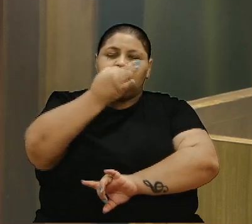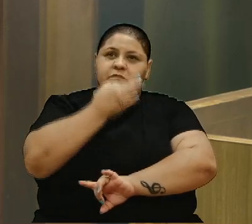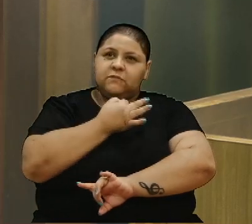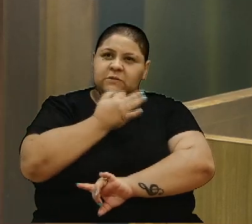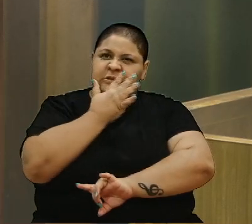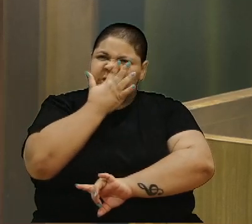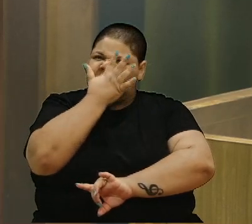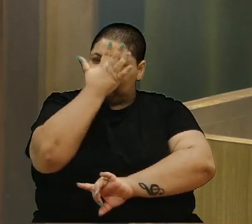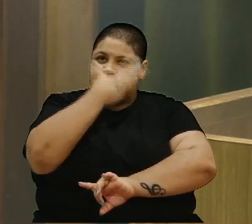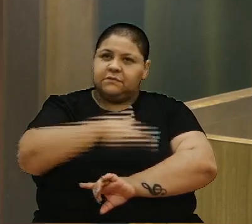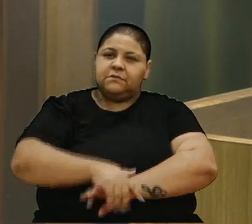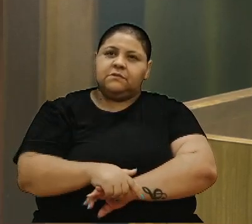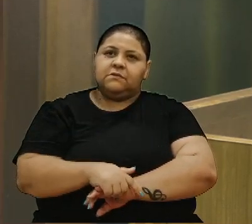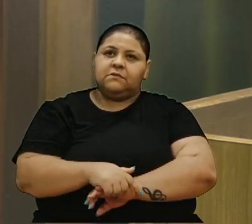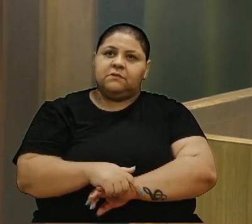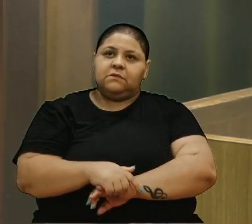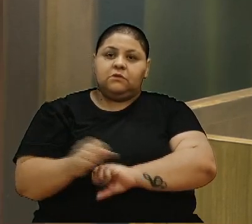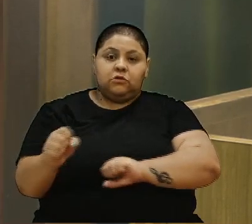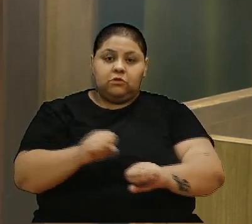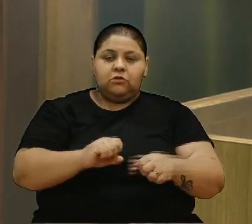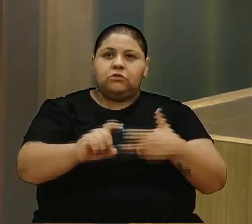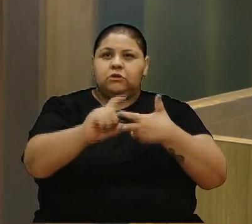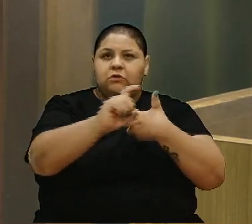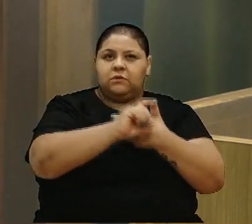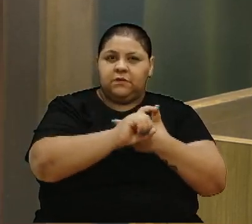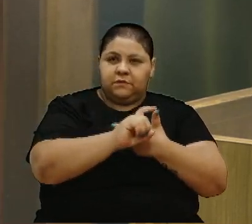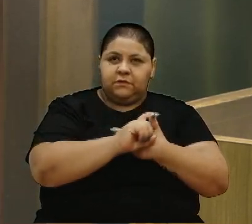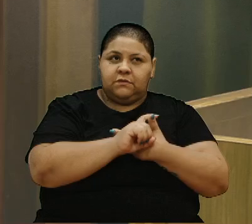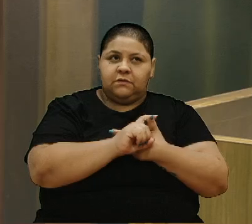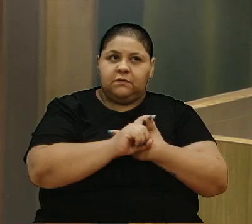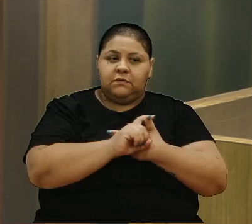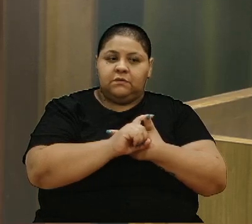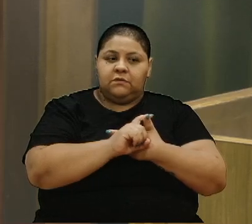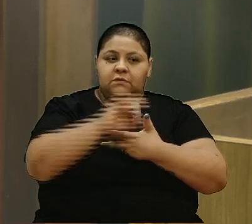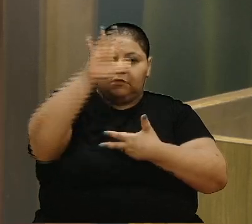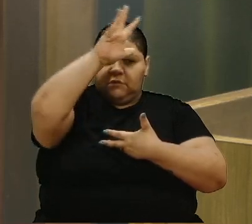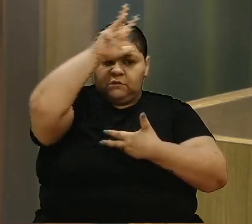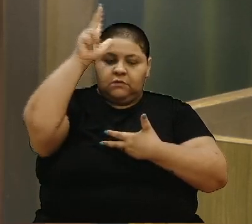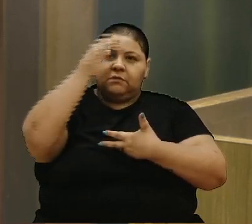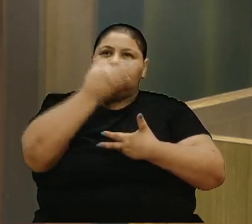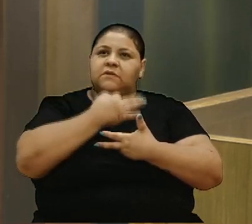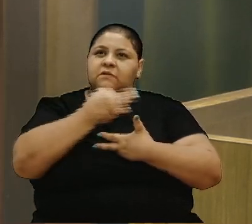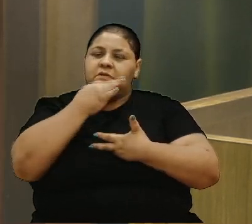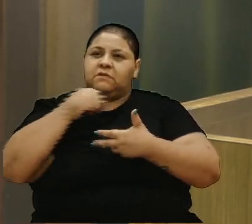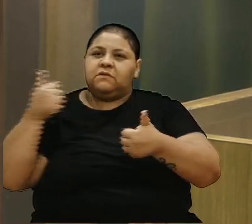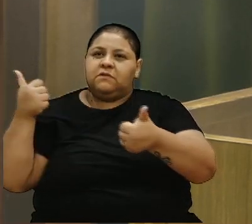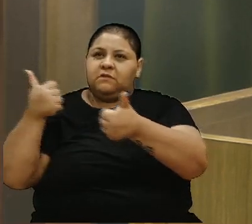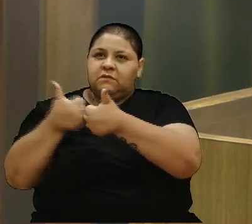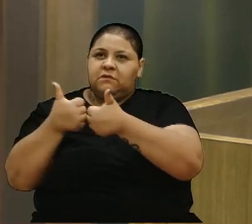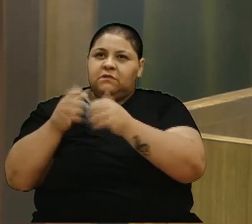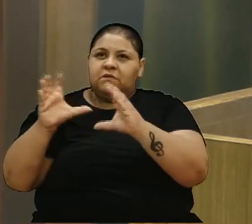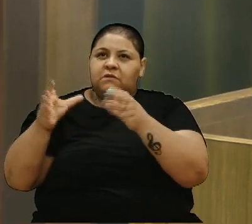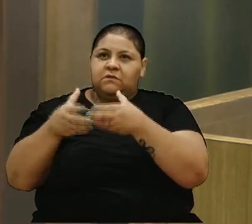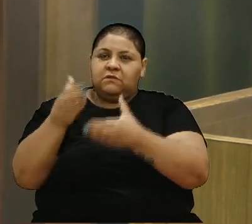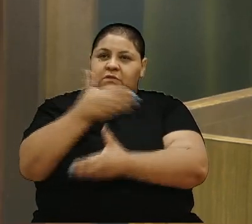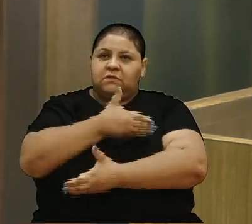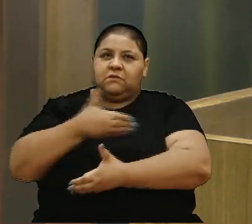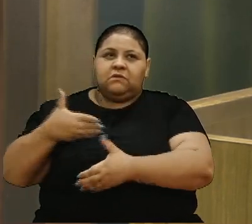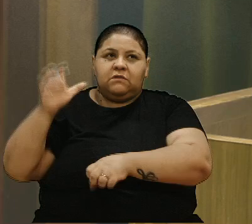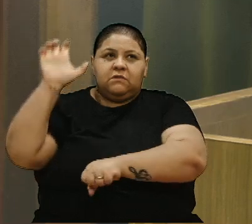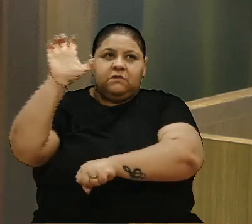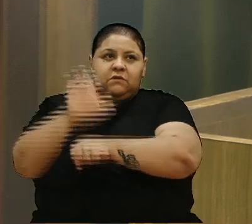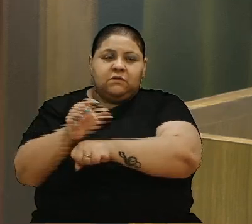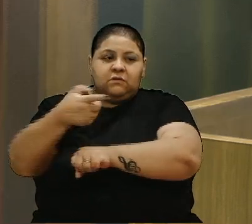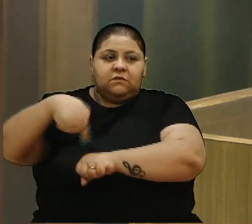Sul, no seu poder executivo, e no município de Caxias, através da rede pública estadual,